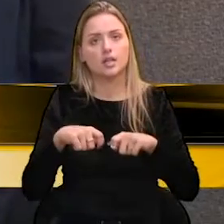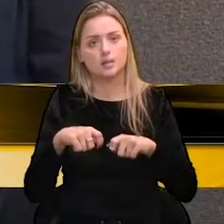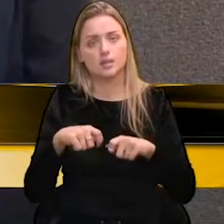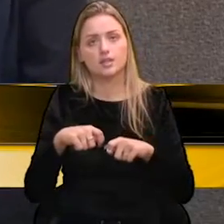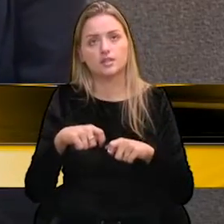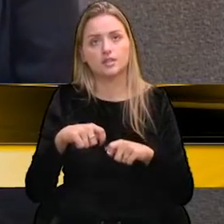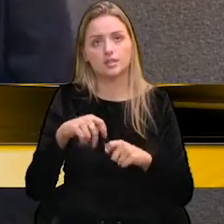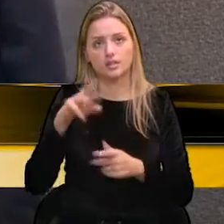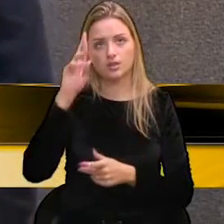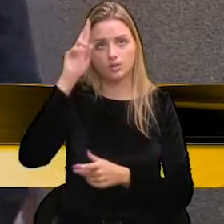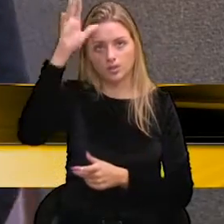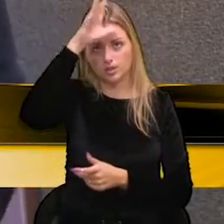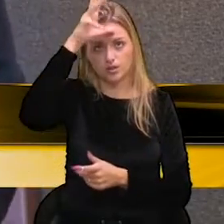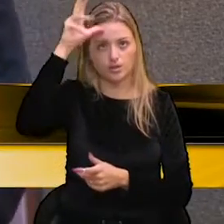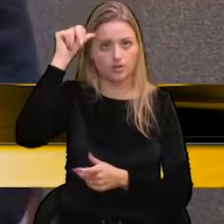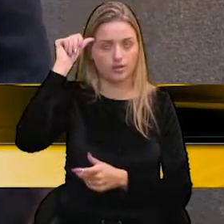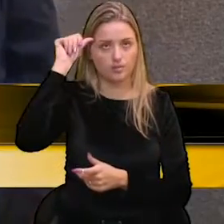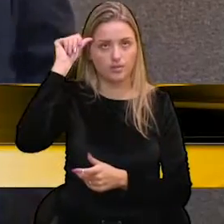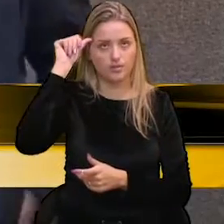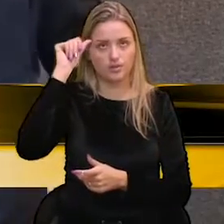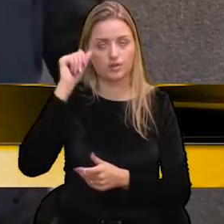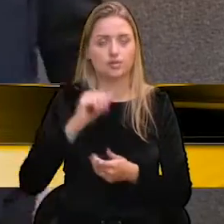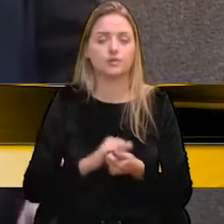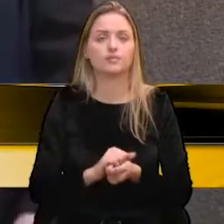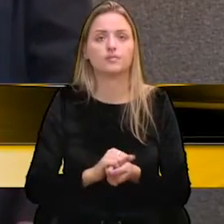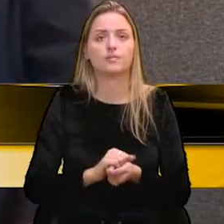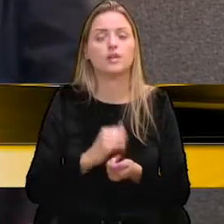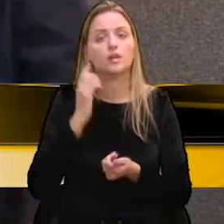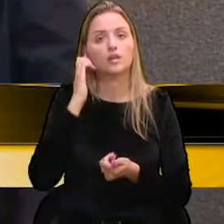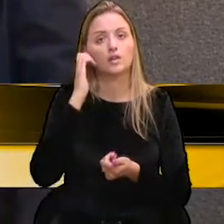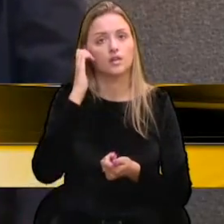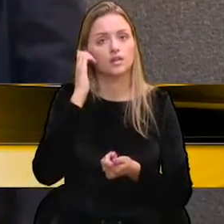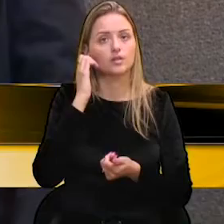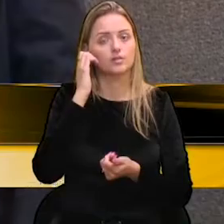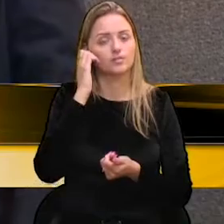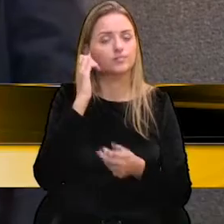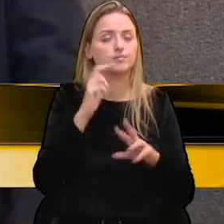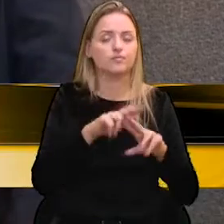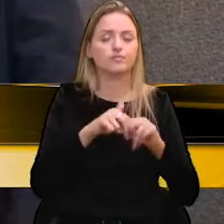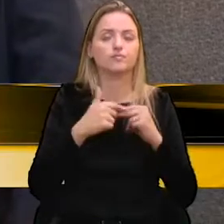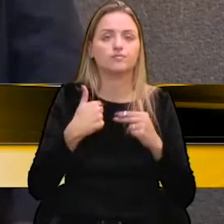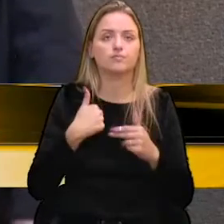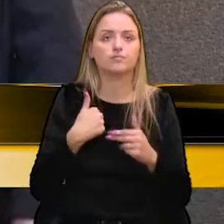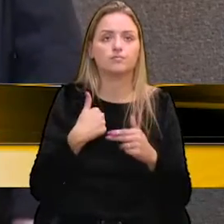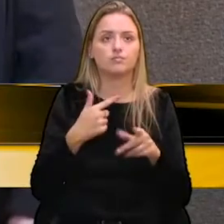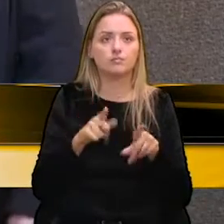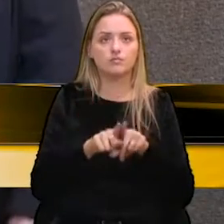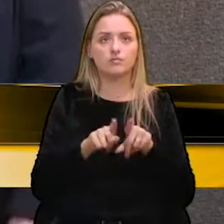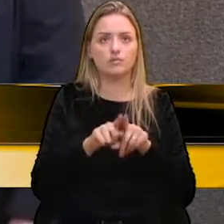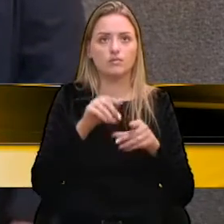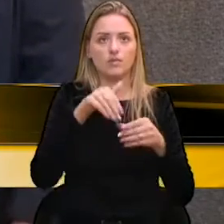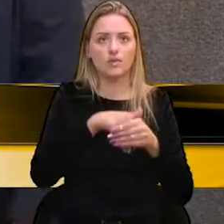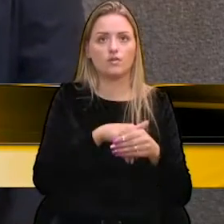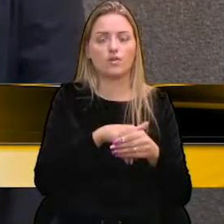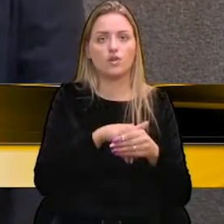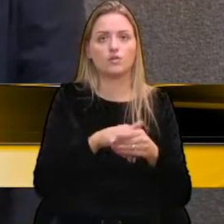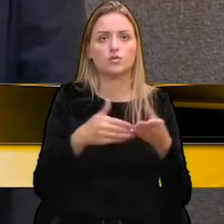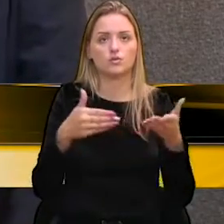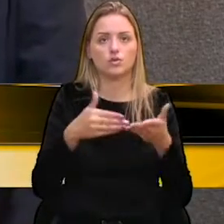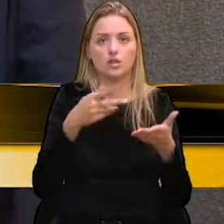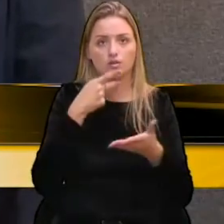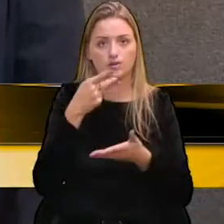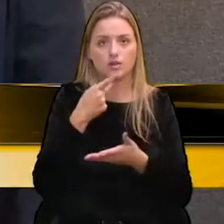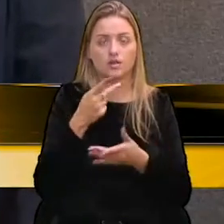do Poder Executivo a iniciativa. Então, nesse sentido, eu acompanho também os demais votos já